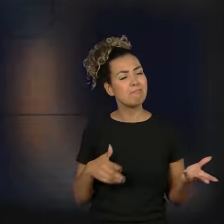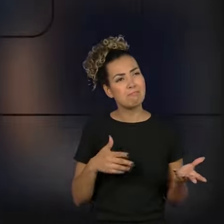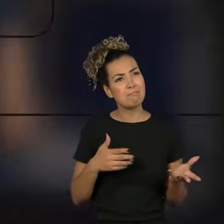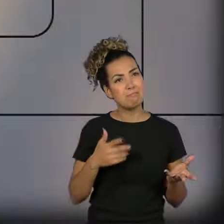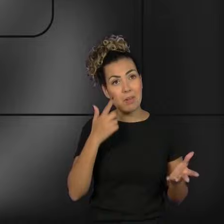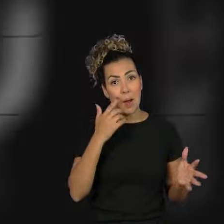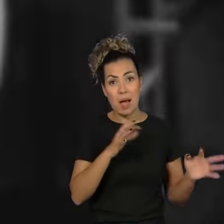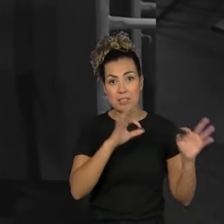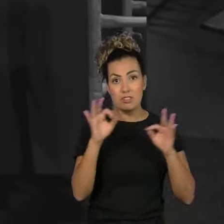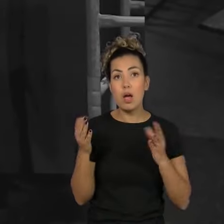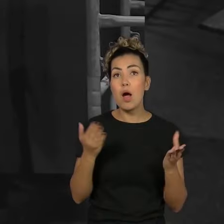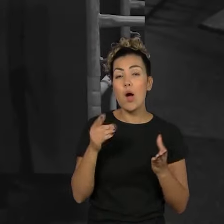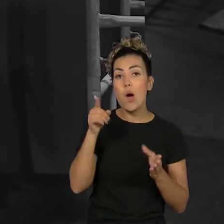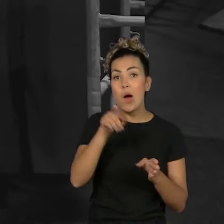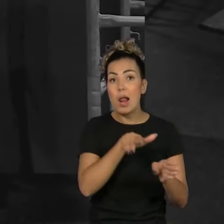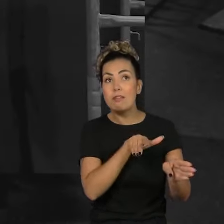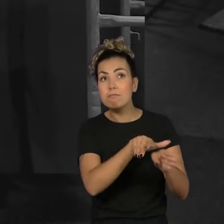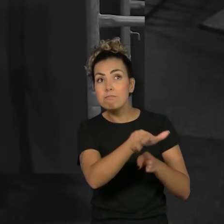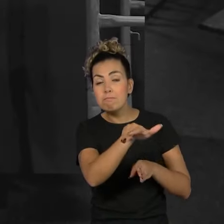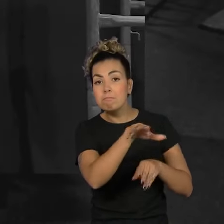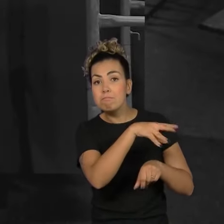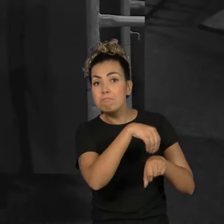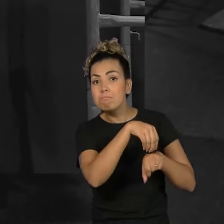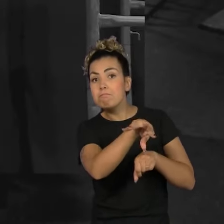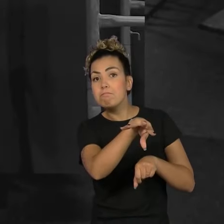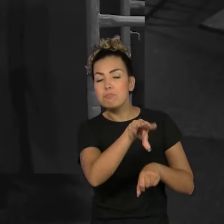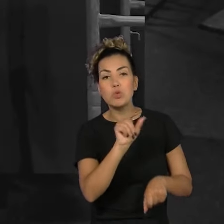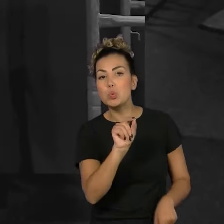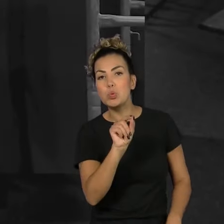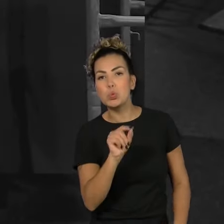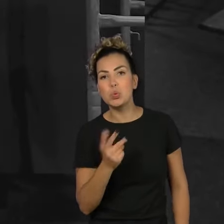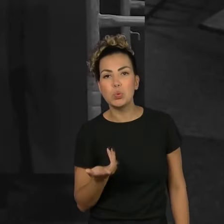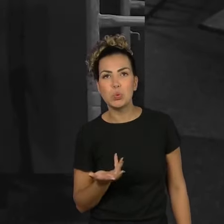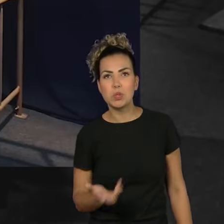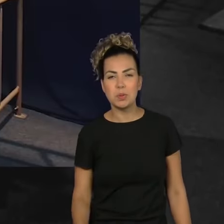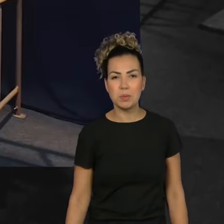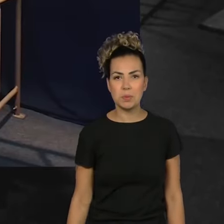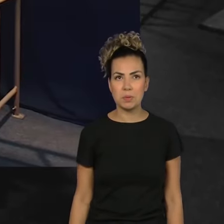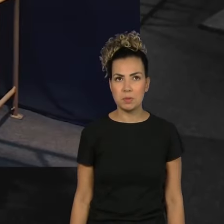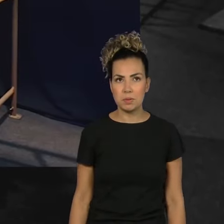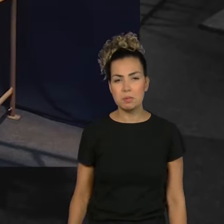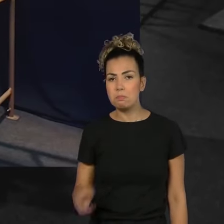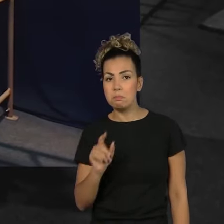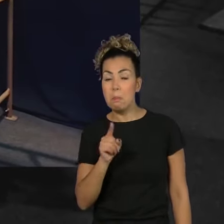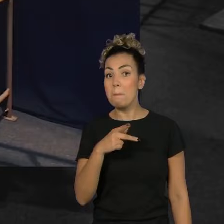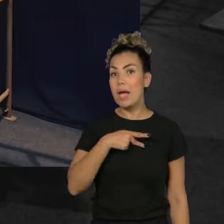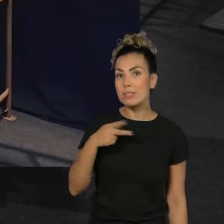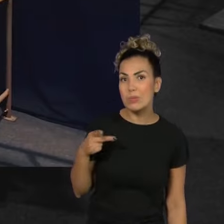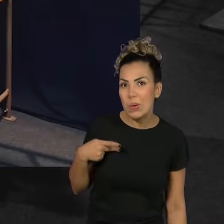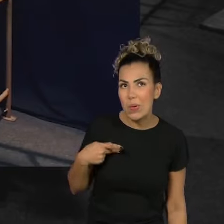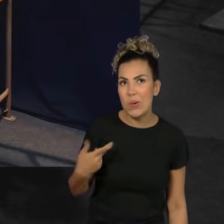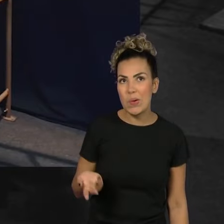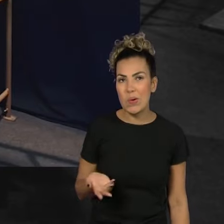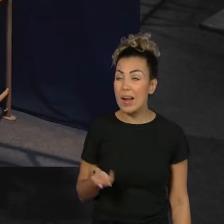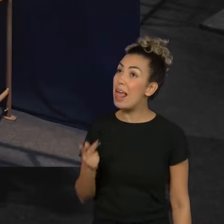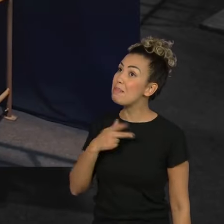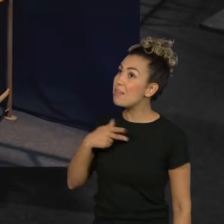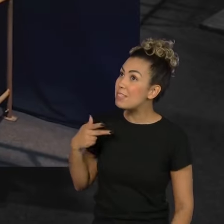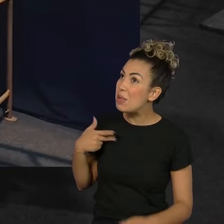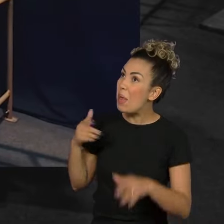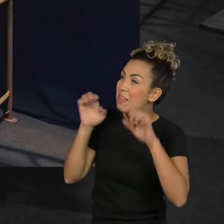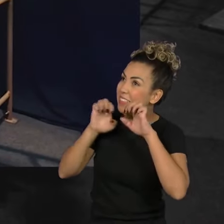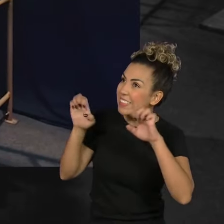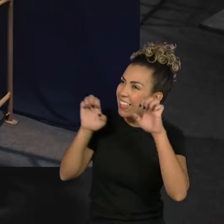alguma mensagem final para eles pastora pastora